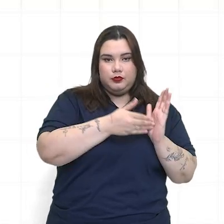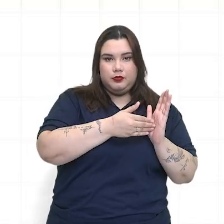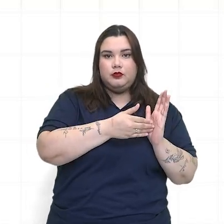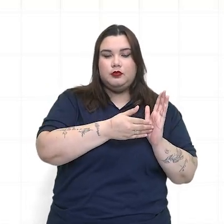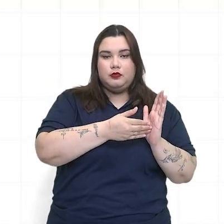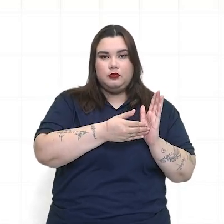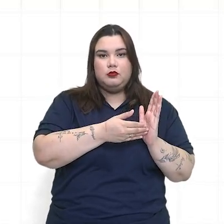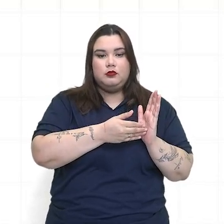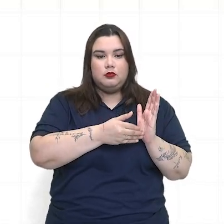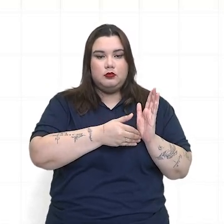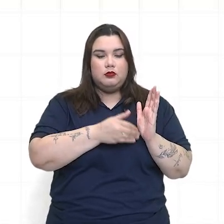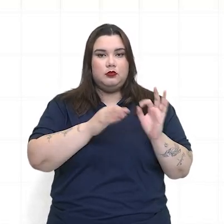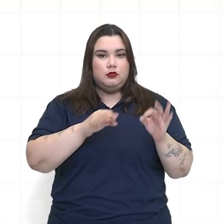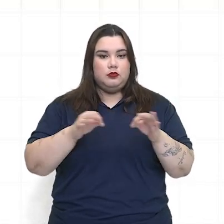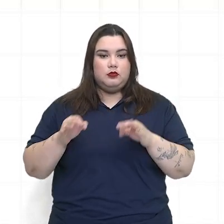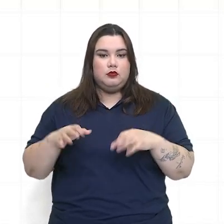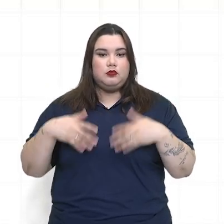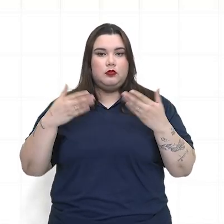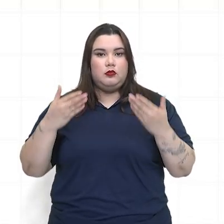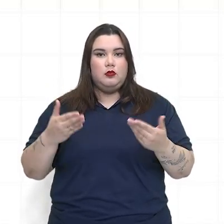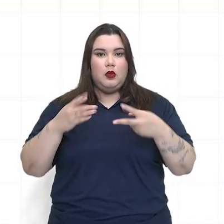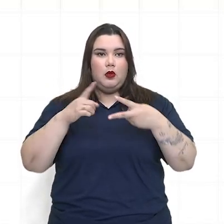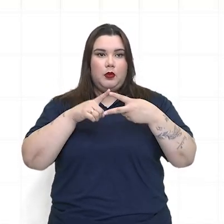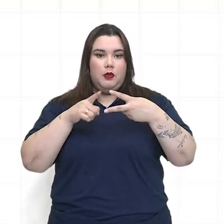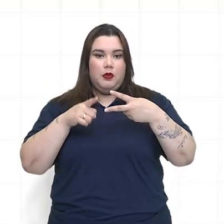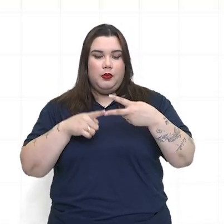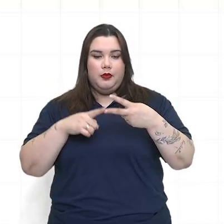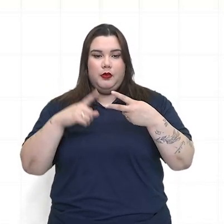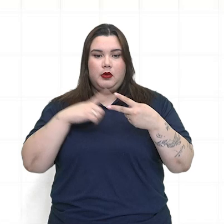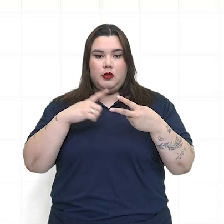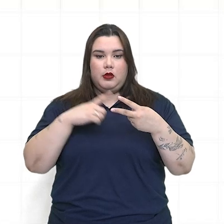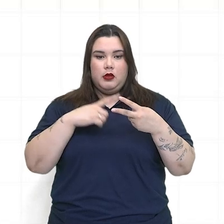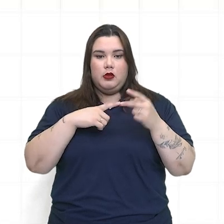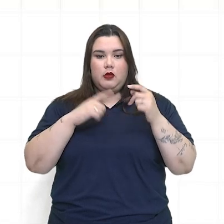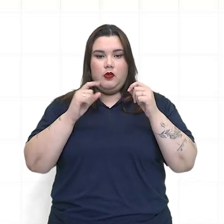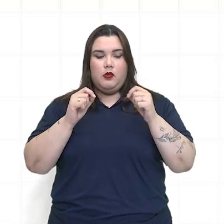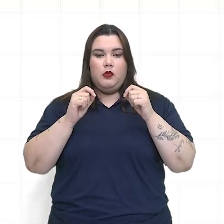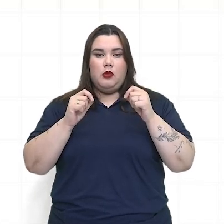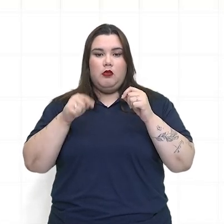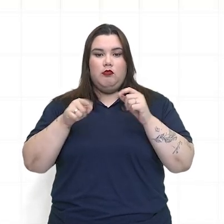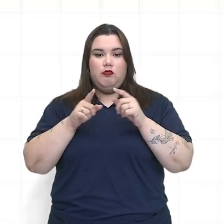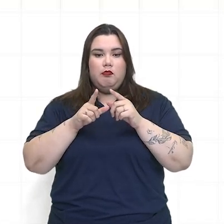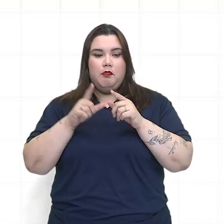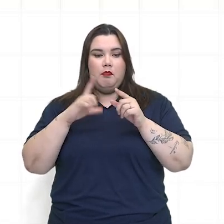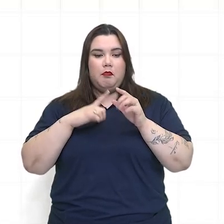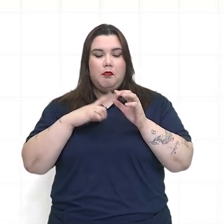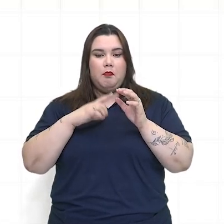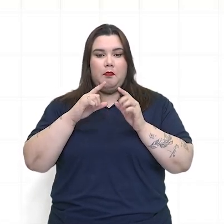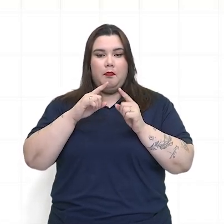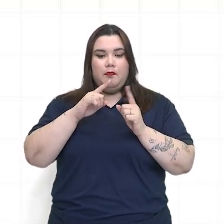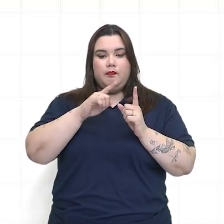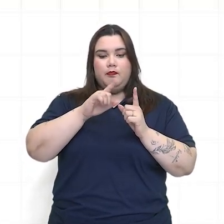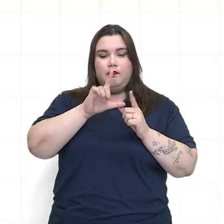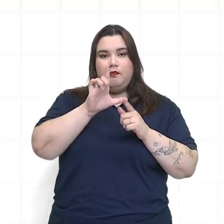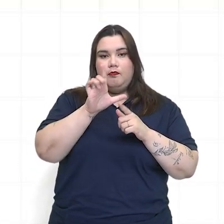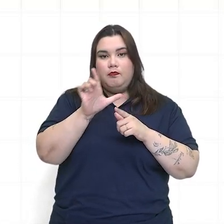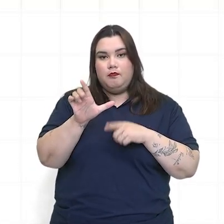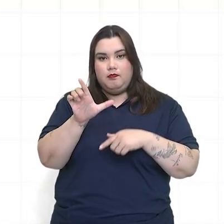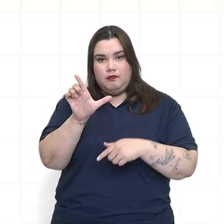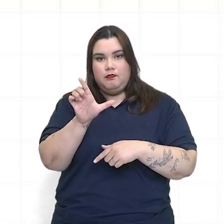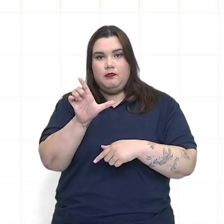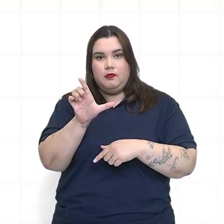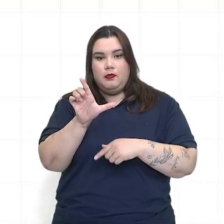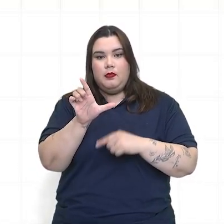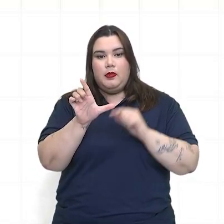transferidor. Então, quando o ângulo tem uma abertura aqui, ó, que passa